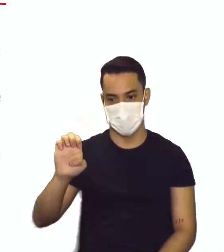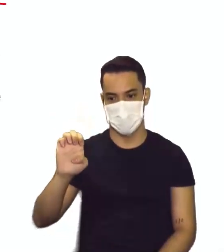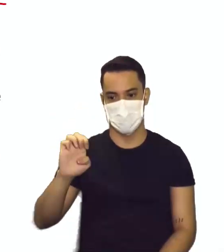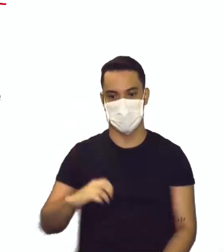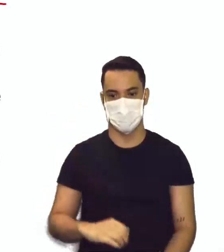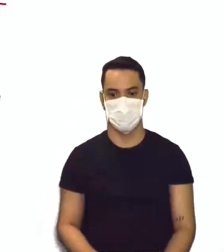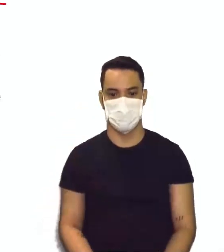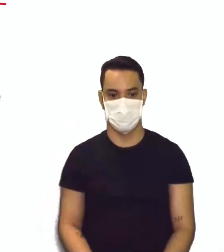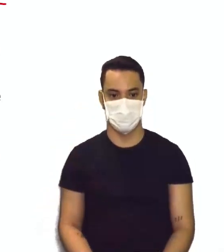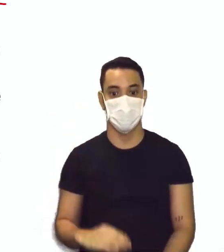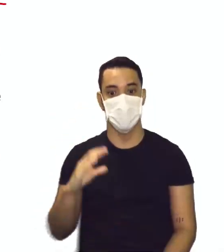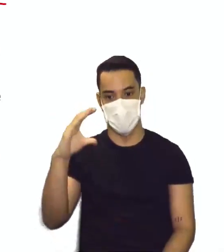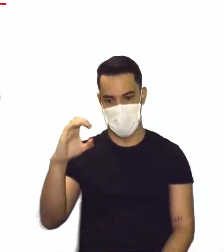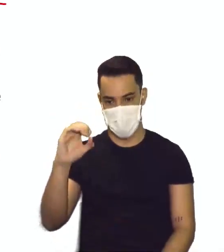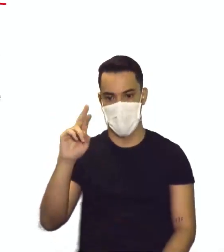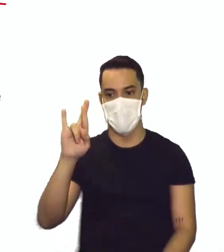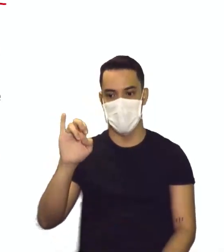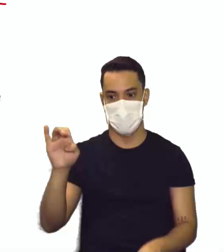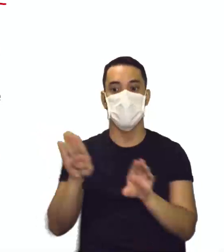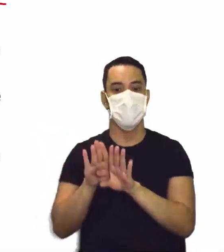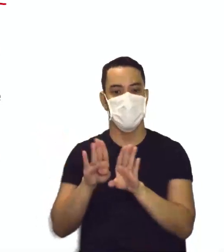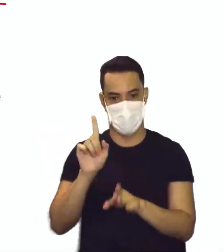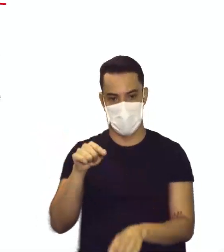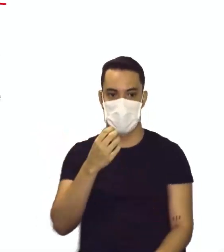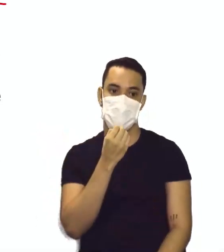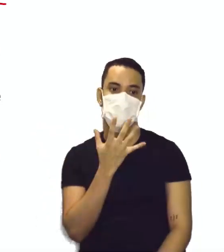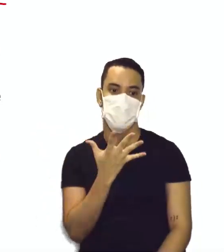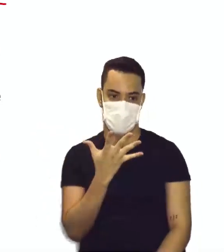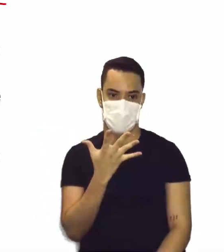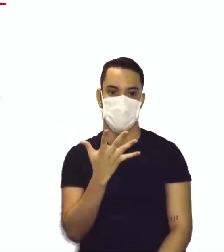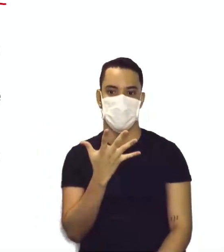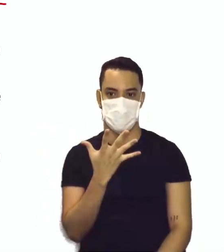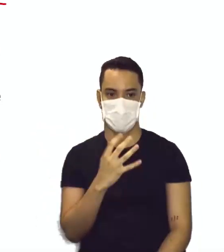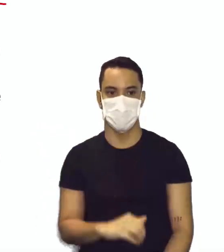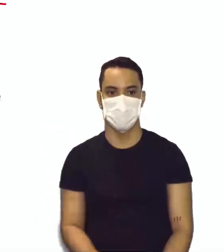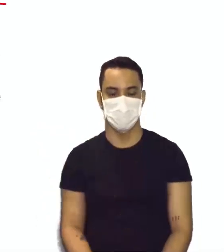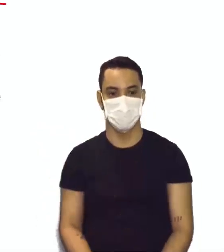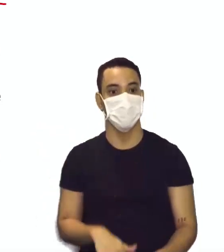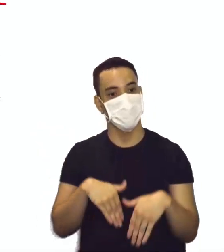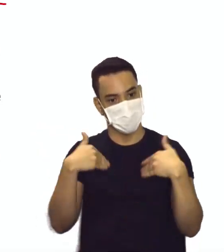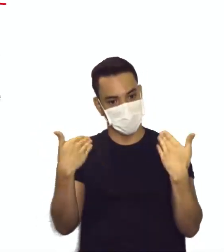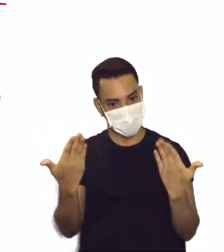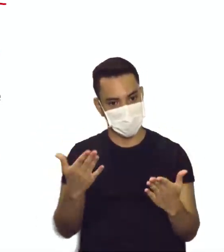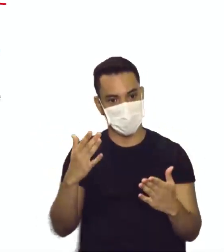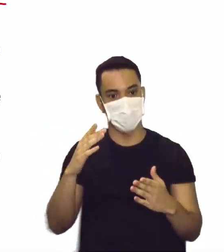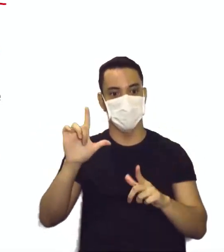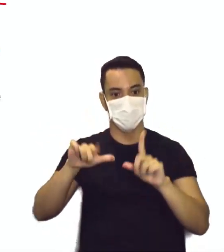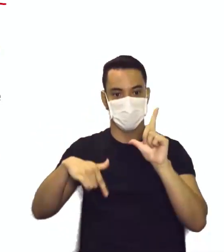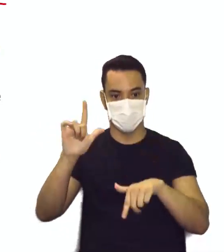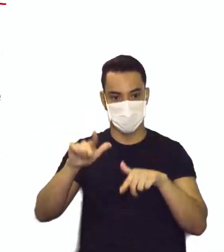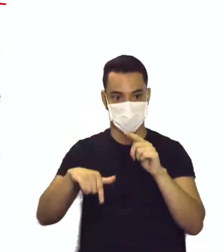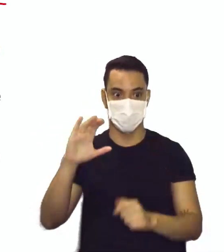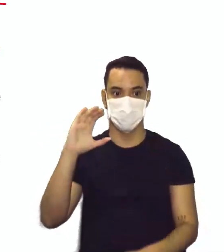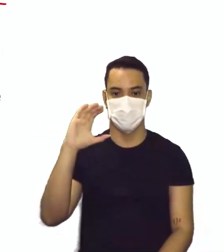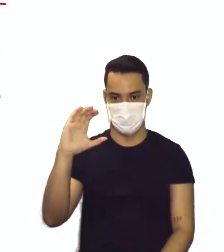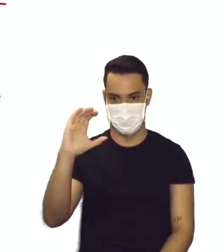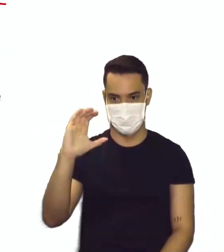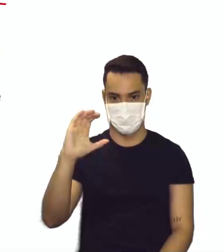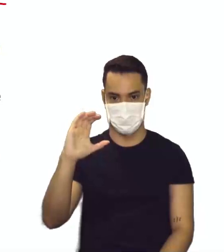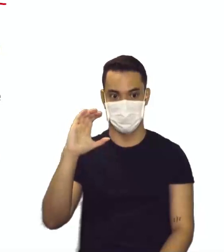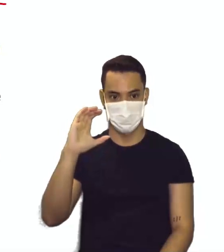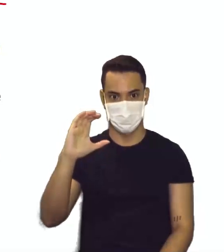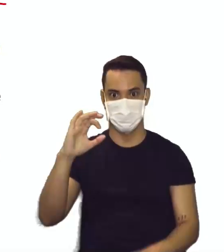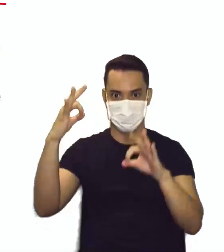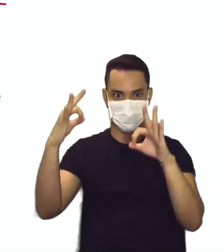do cobre. O cobre também é um bom condutor, tá? Então vamos ficar aí com a letra C. C